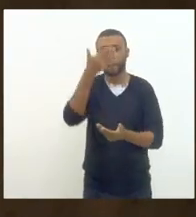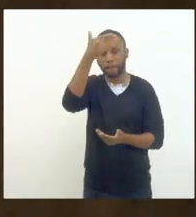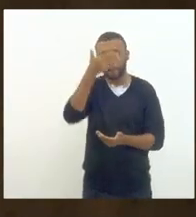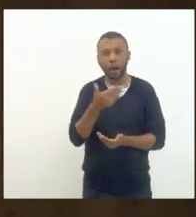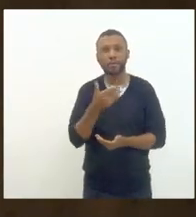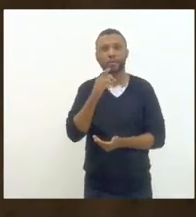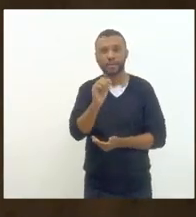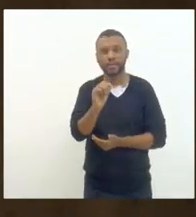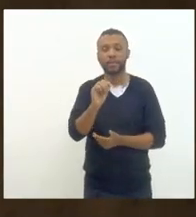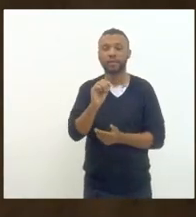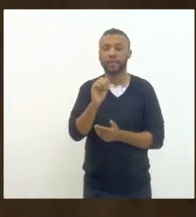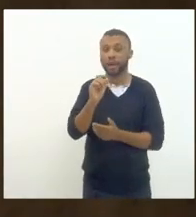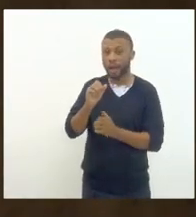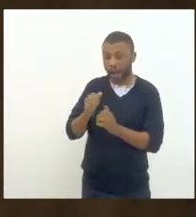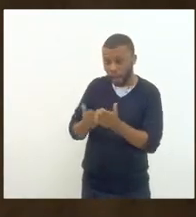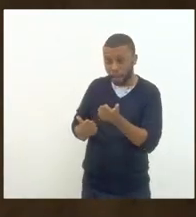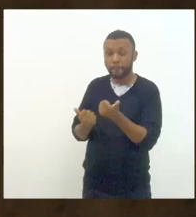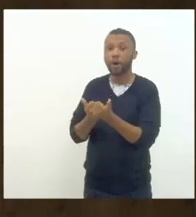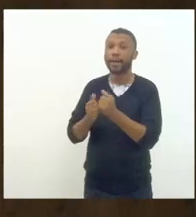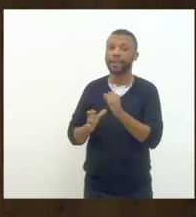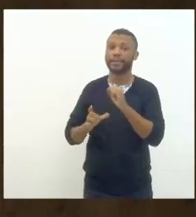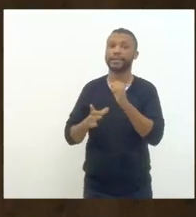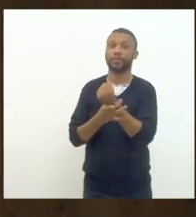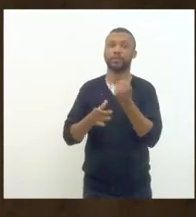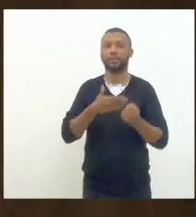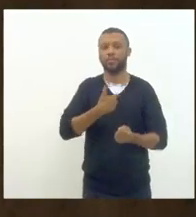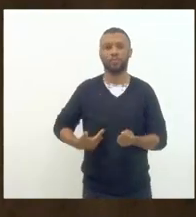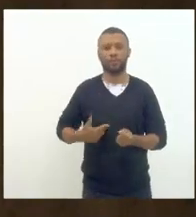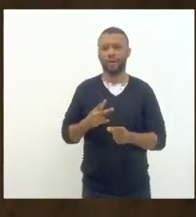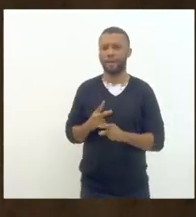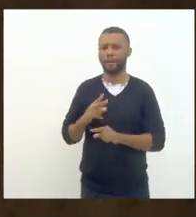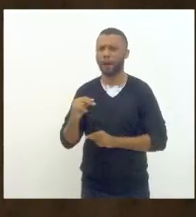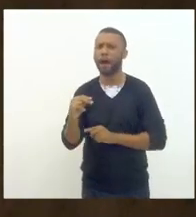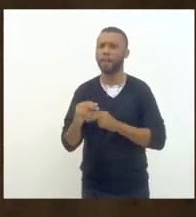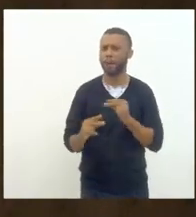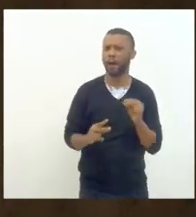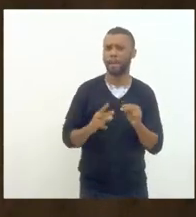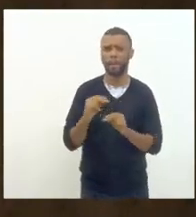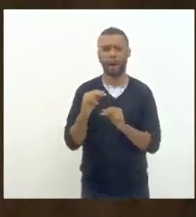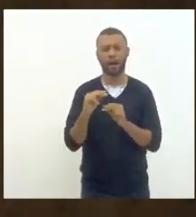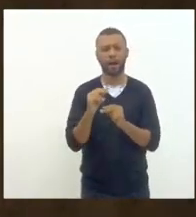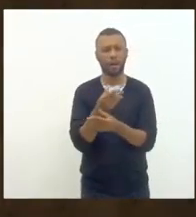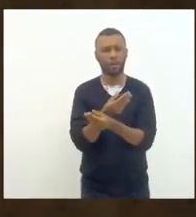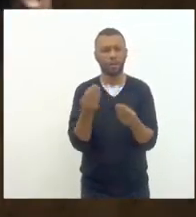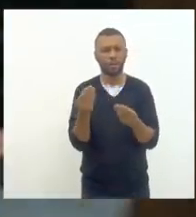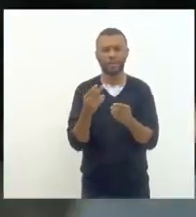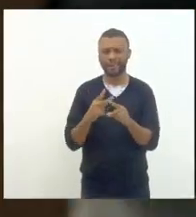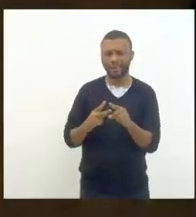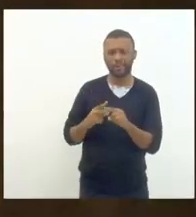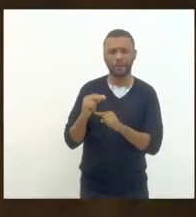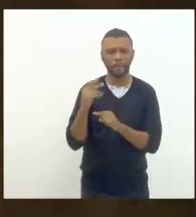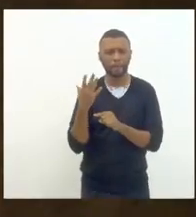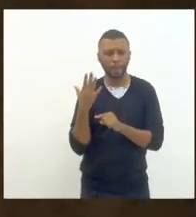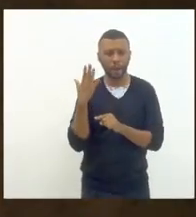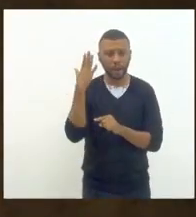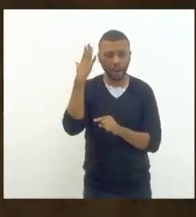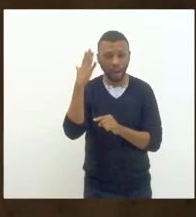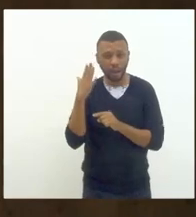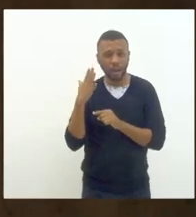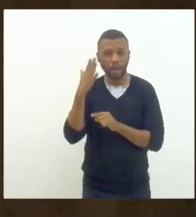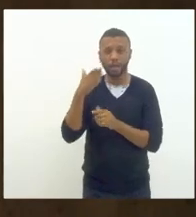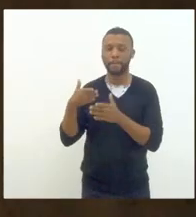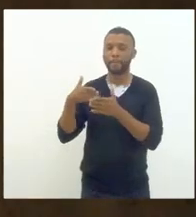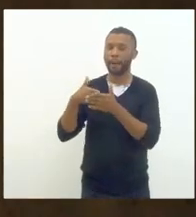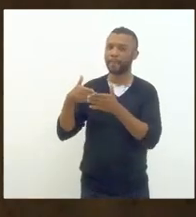é pró-segurança pública. Foram muitas vitórias, muitas, vencendo grandes barreiras, como